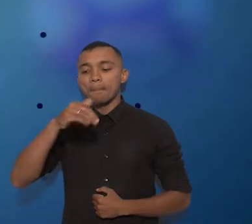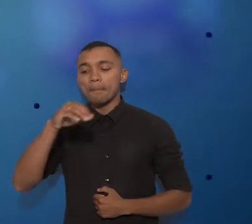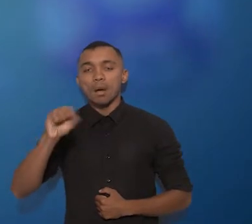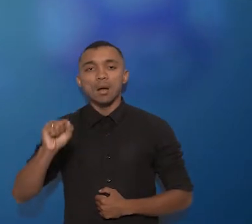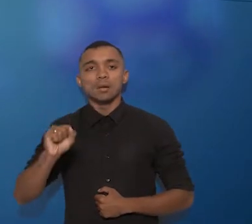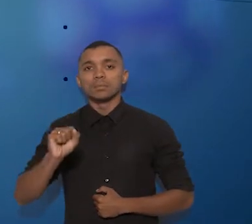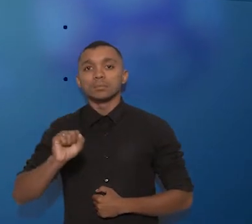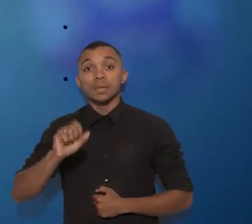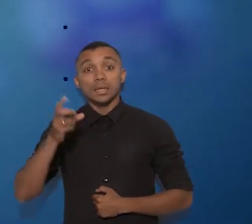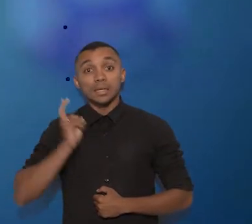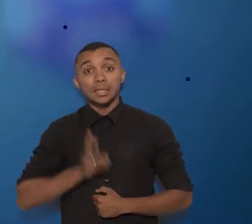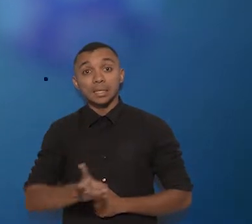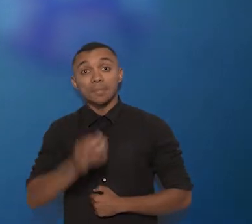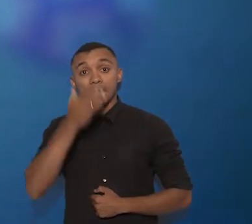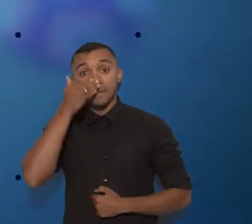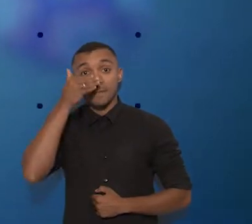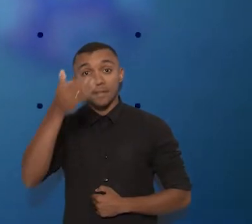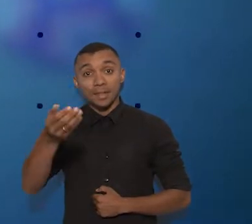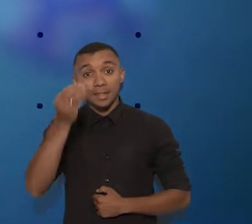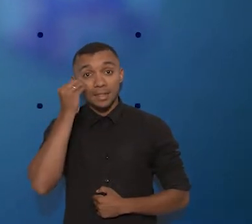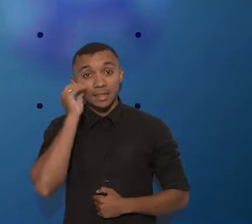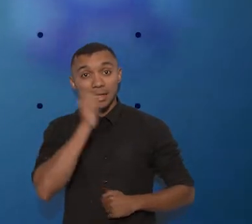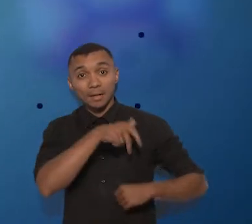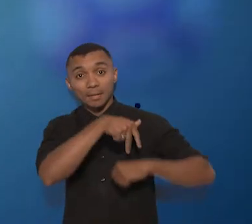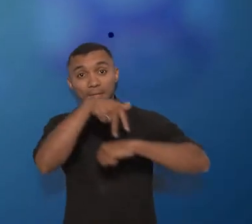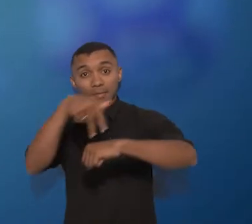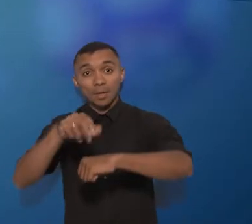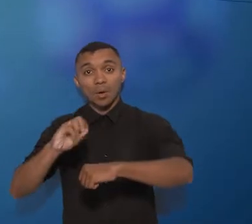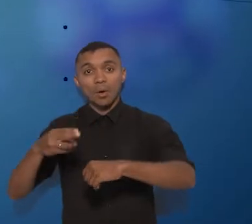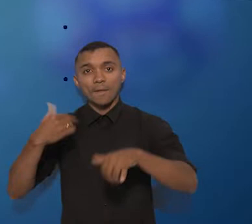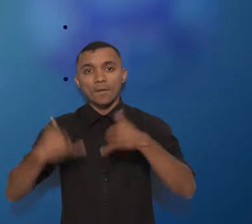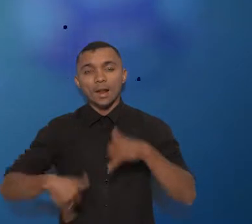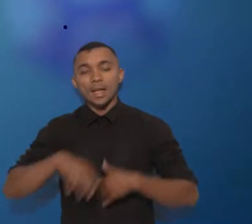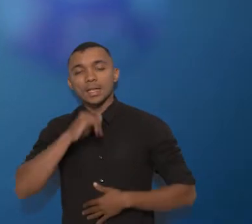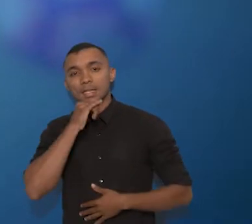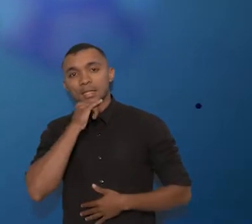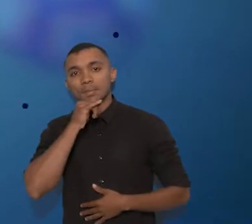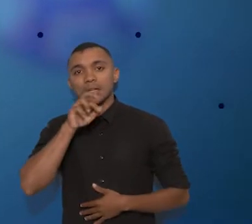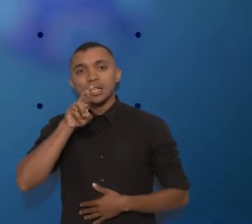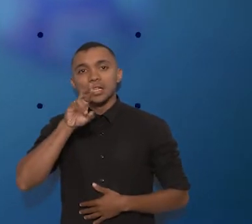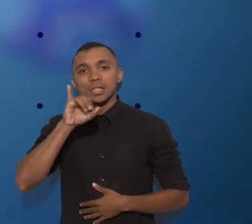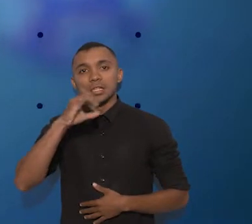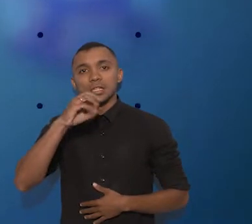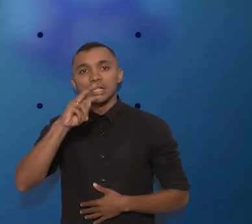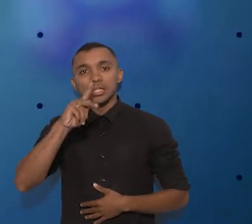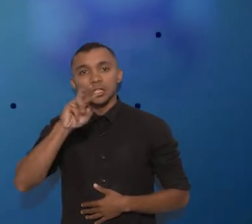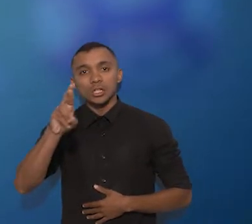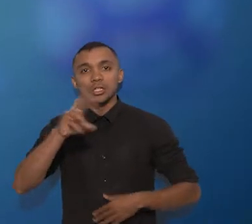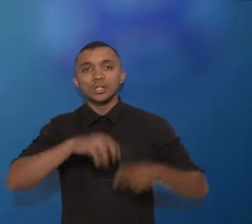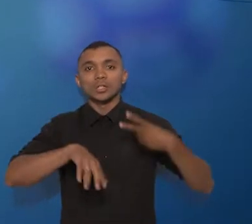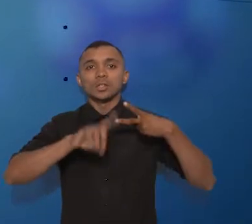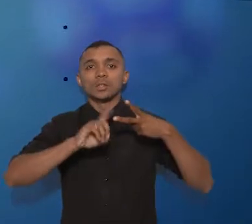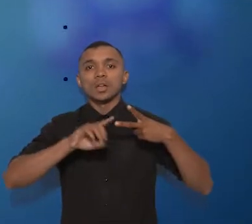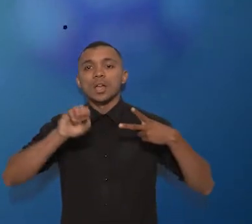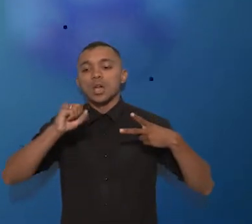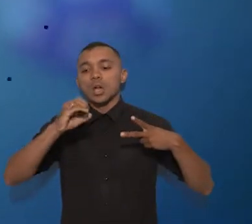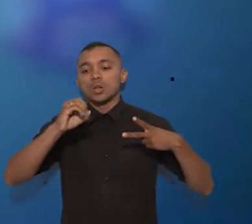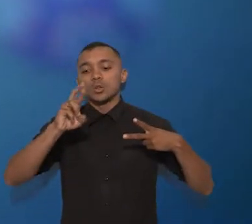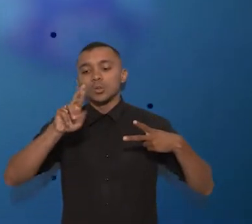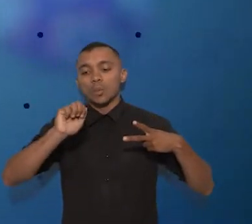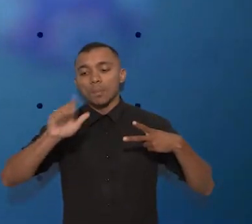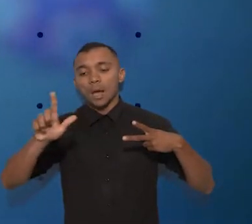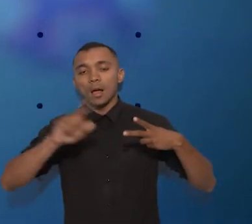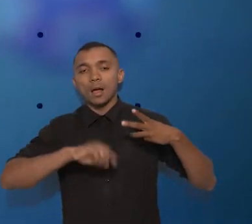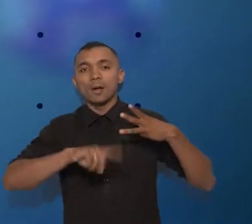ele. Ele tem que jogar à frente dos dois volantes, seja quais volantes forem, Richard ou Lindoso ou Sobral, se eventualmente